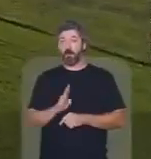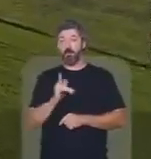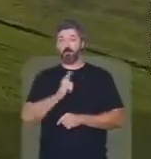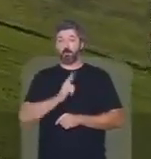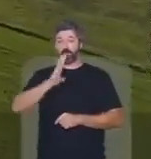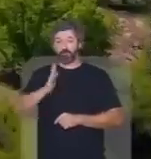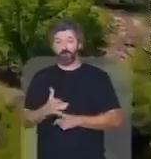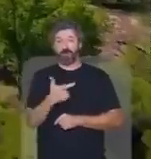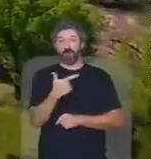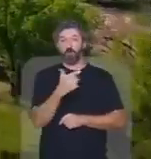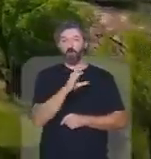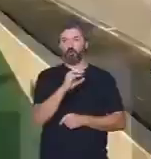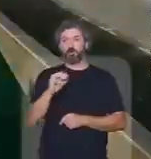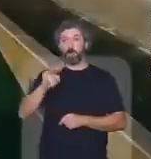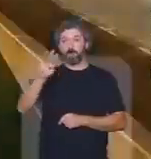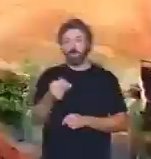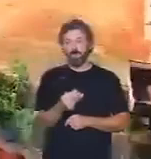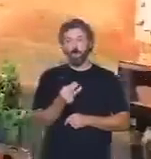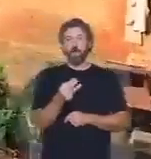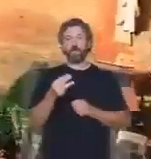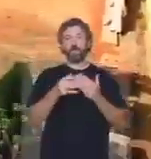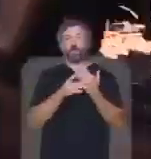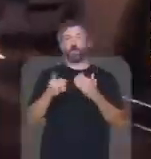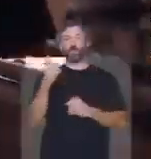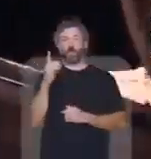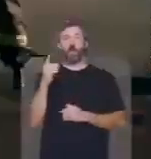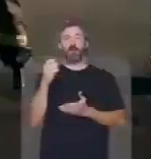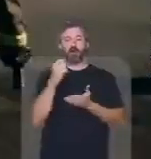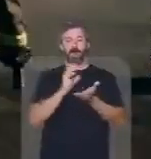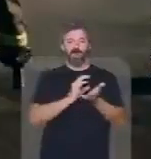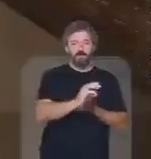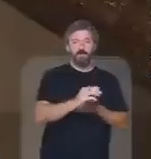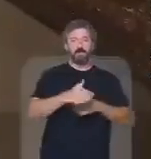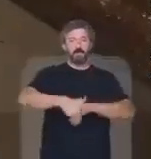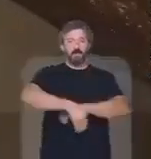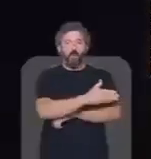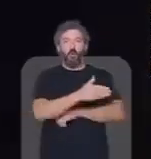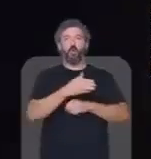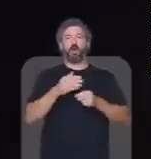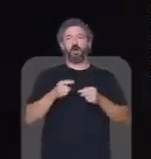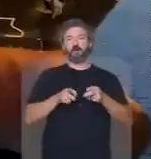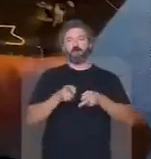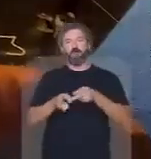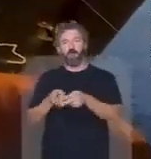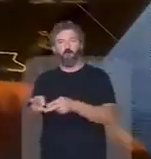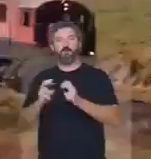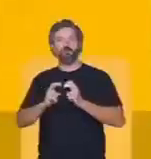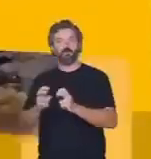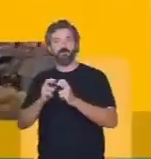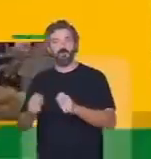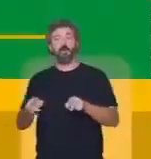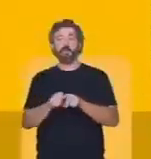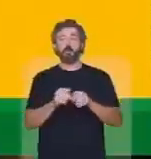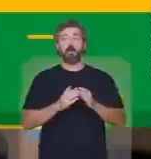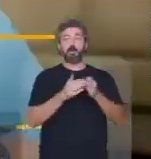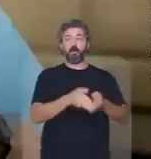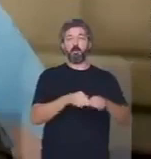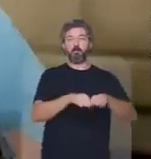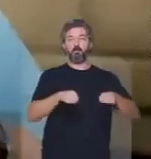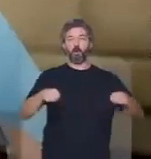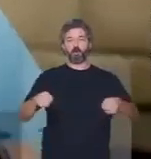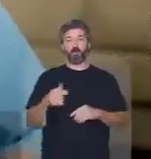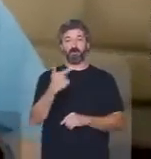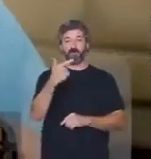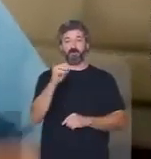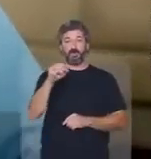já tem quase 200 bilhões em contratos assinados para investimentos em estradas, ferrovias e portos. São 20